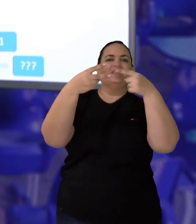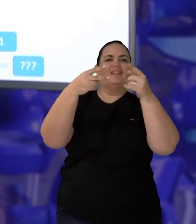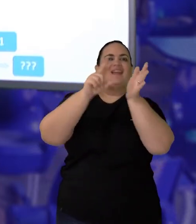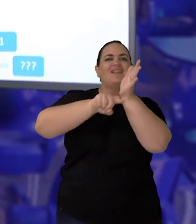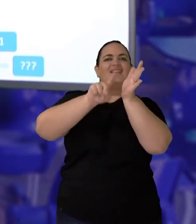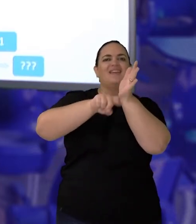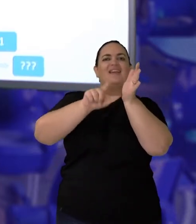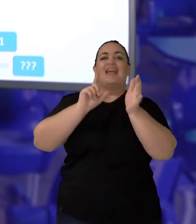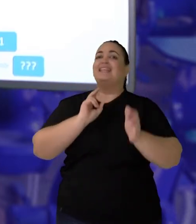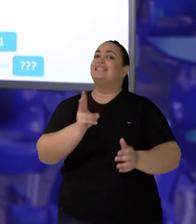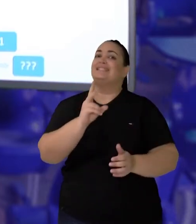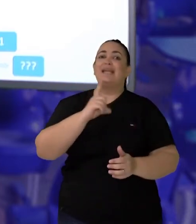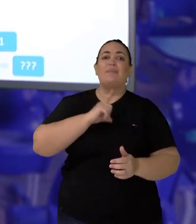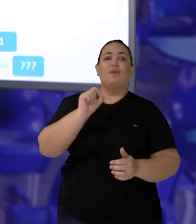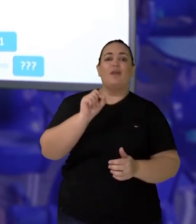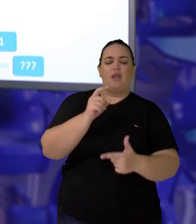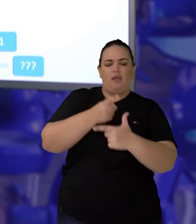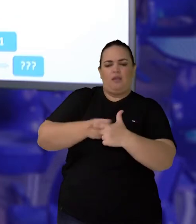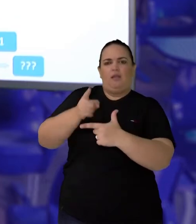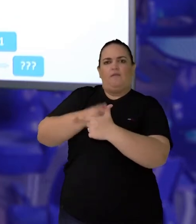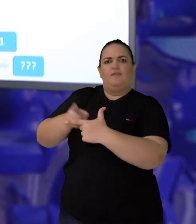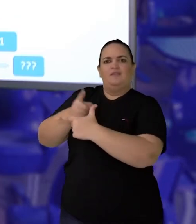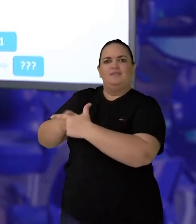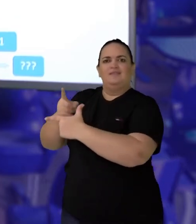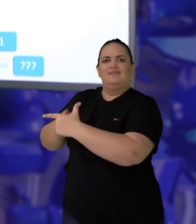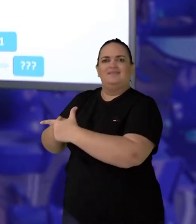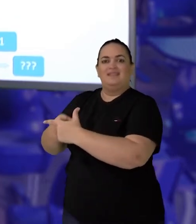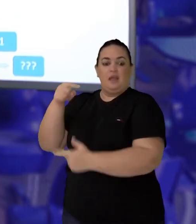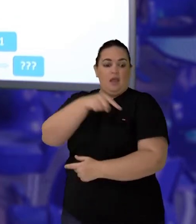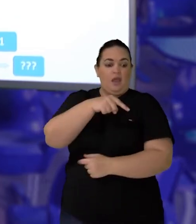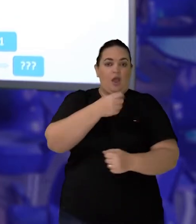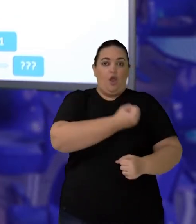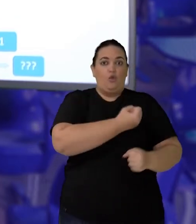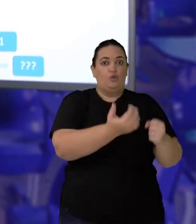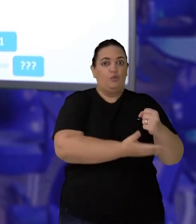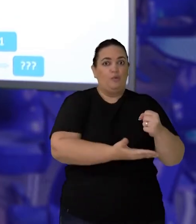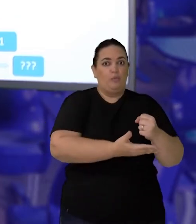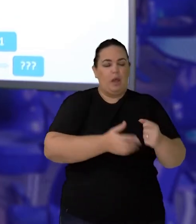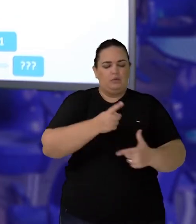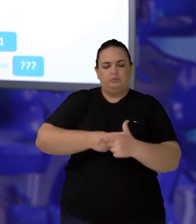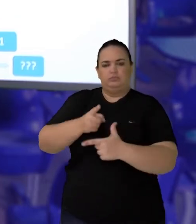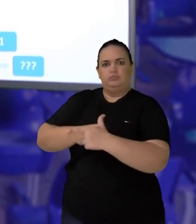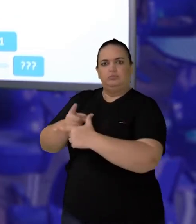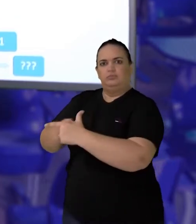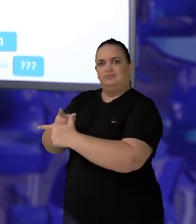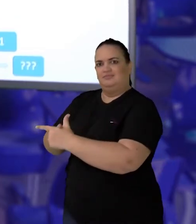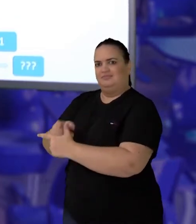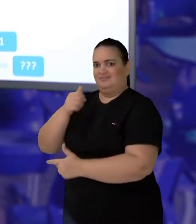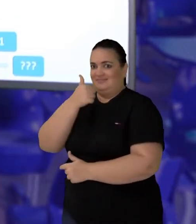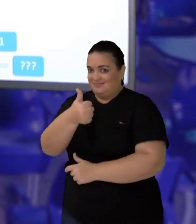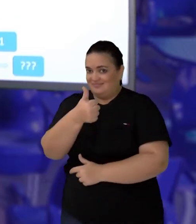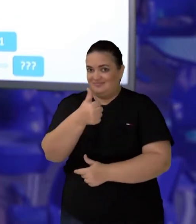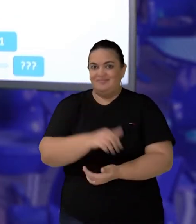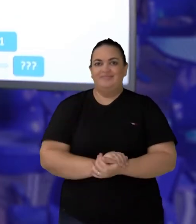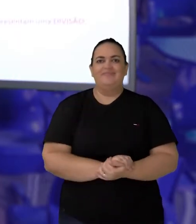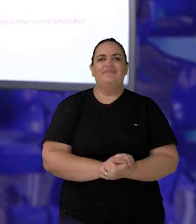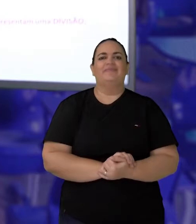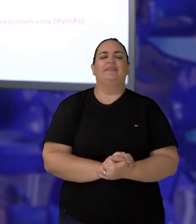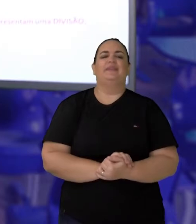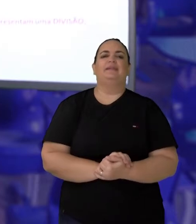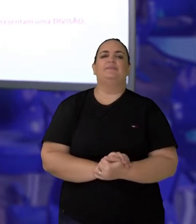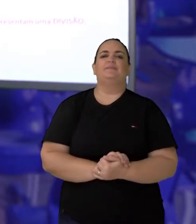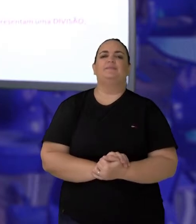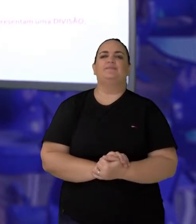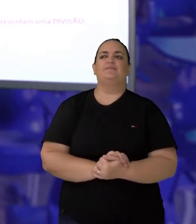sempre divisões sucessivas pelo número da base. Fechado? Isso vai ser usado lá na frente, galera. Pois